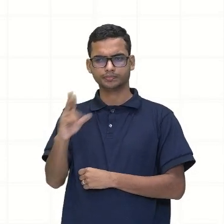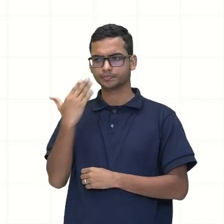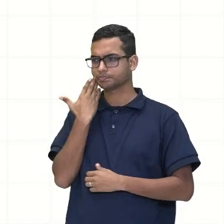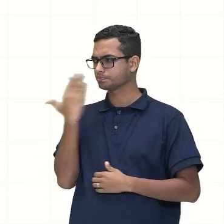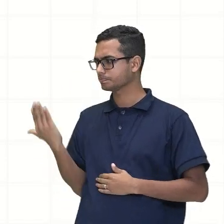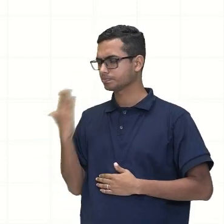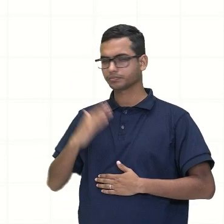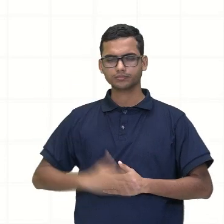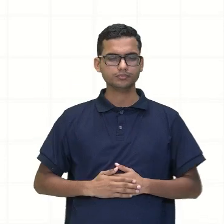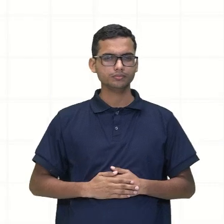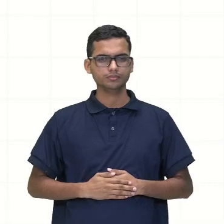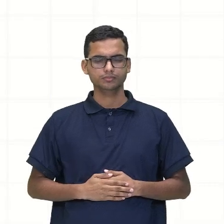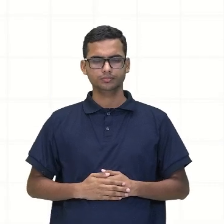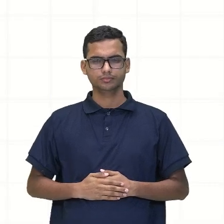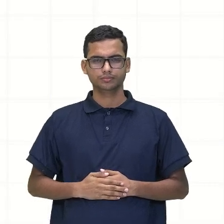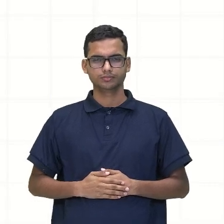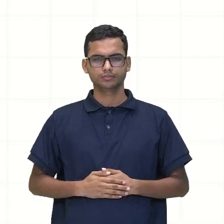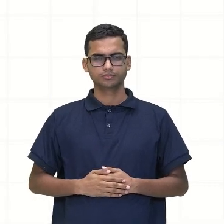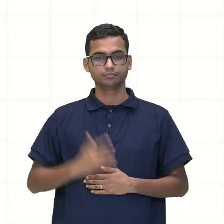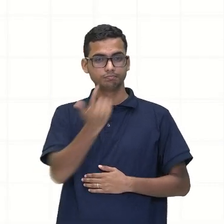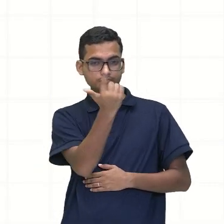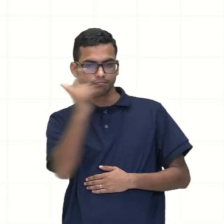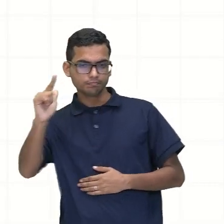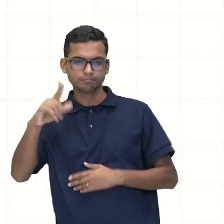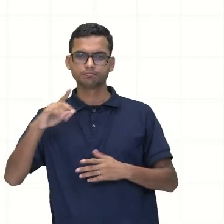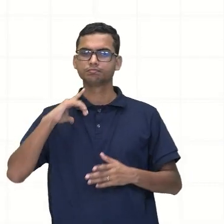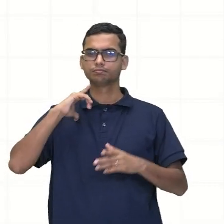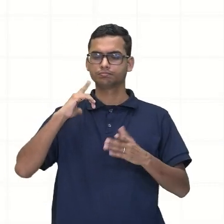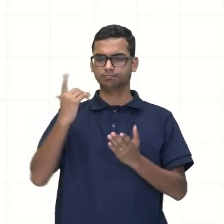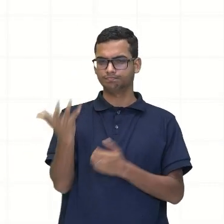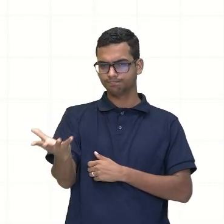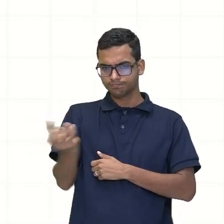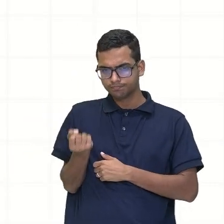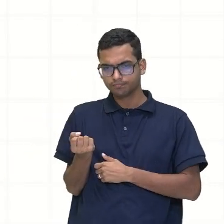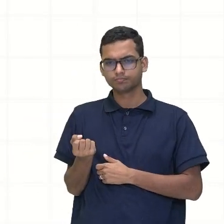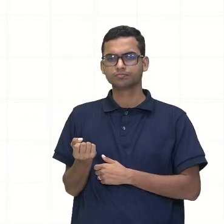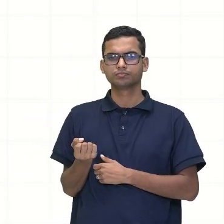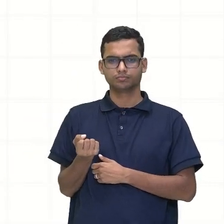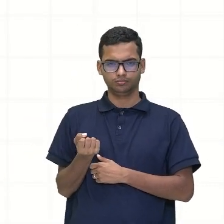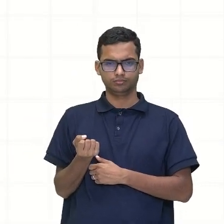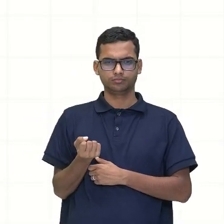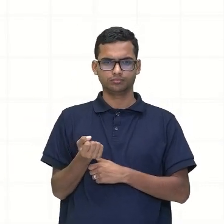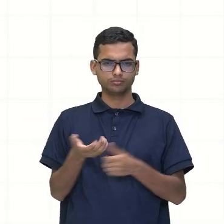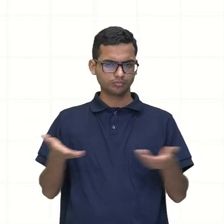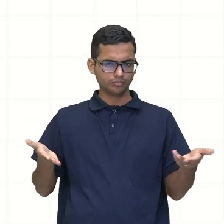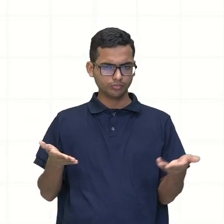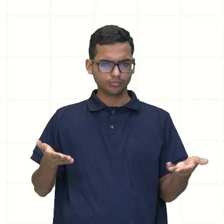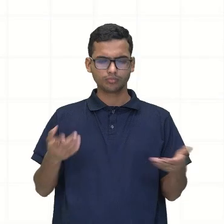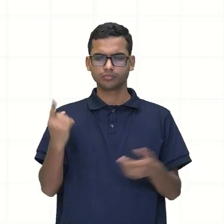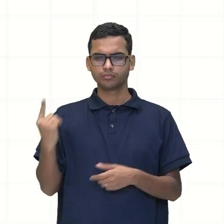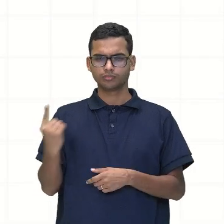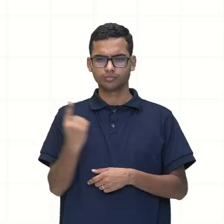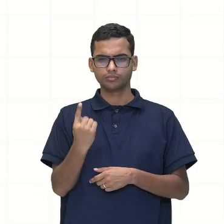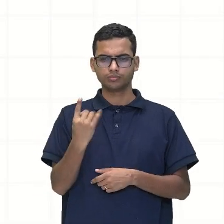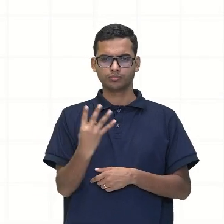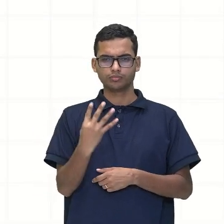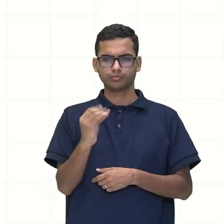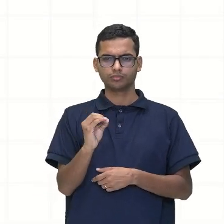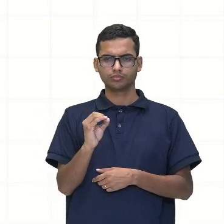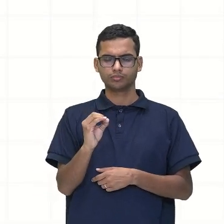R$40. Ele foi lá e fez outro saque. Agora foi no saque de